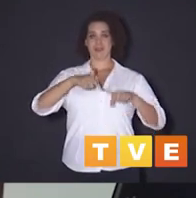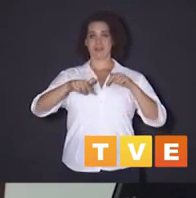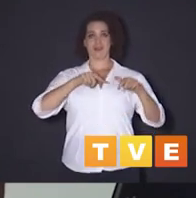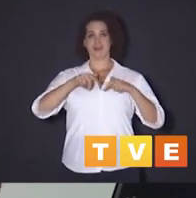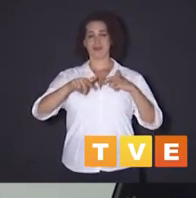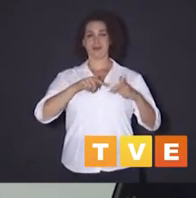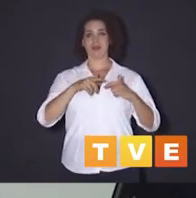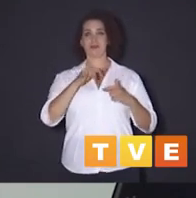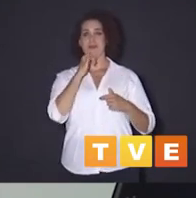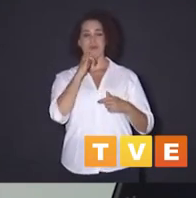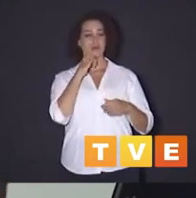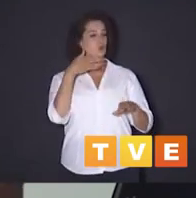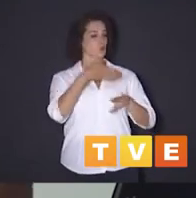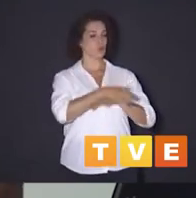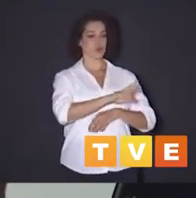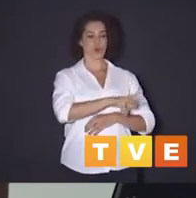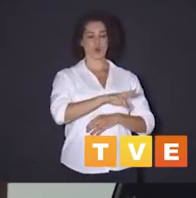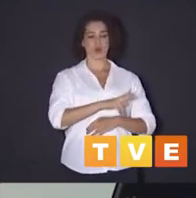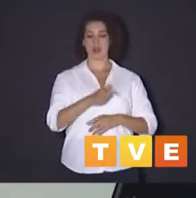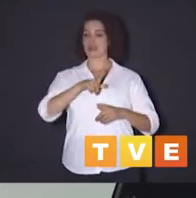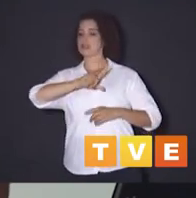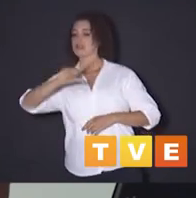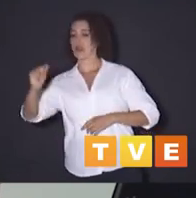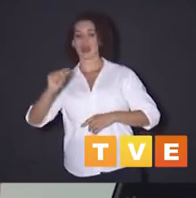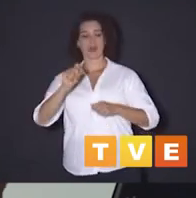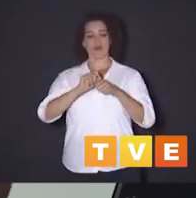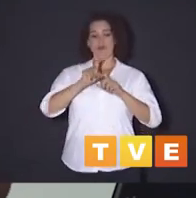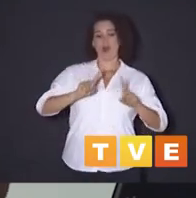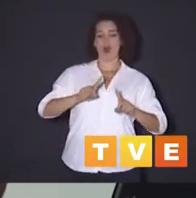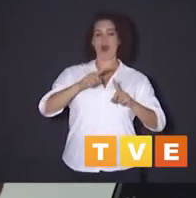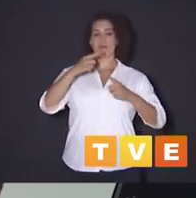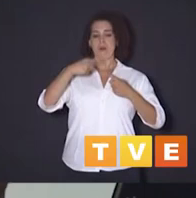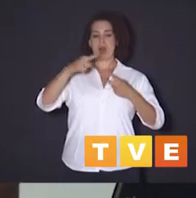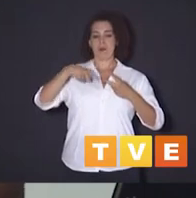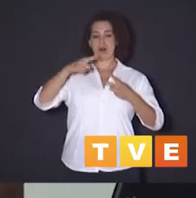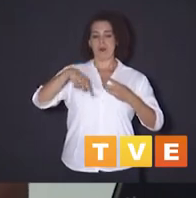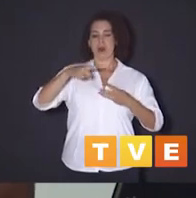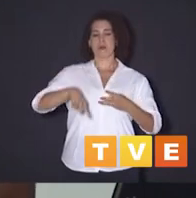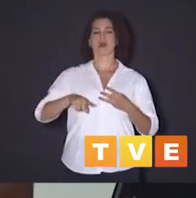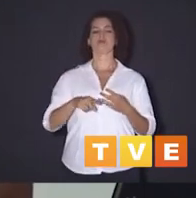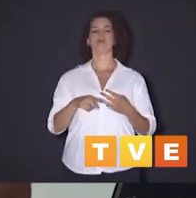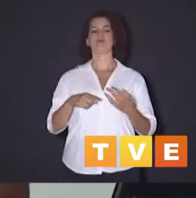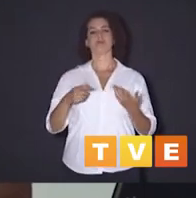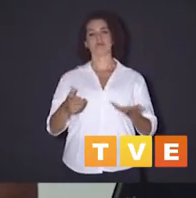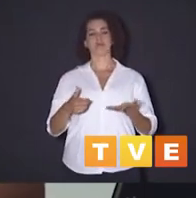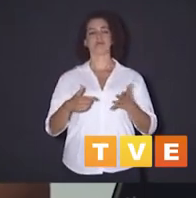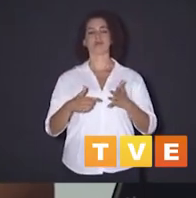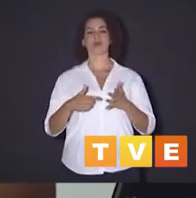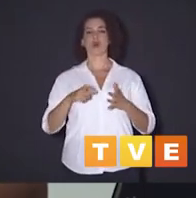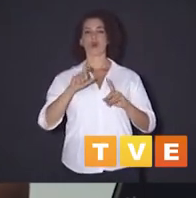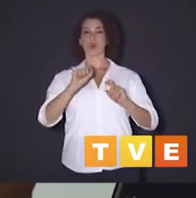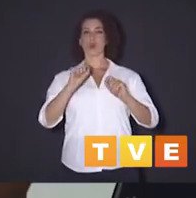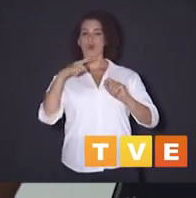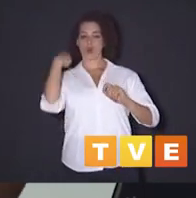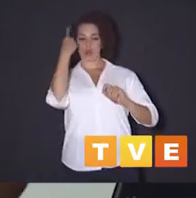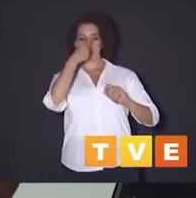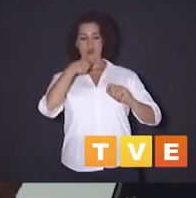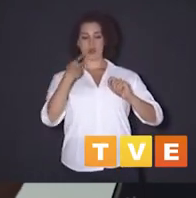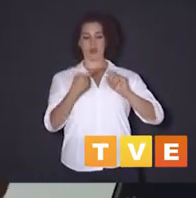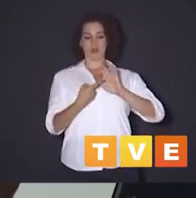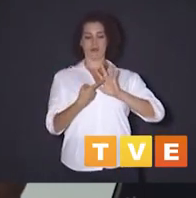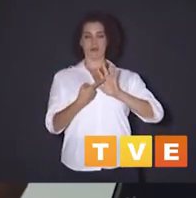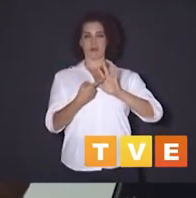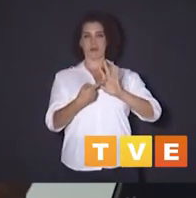não entra que não faz isso sai daqui né simbolizam que aquilo que a gente aparenta a gente consegue